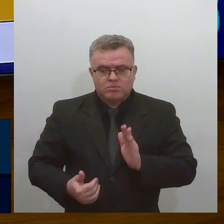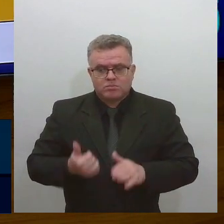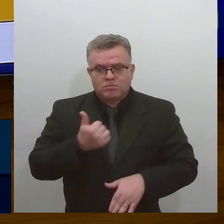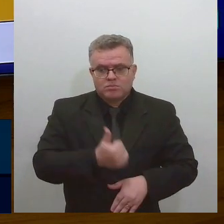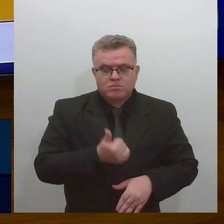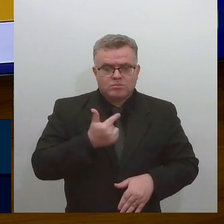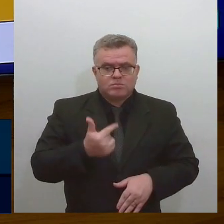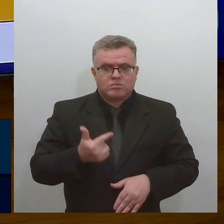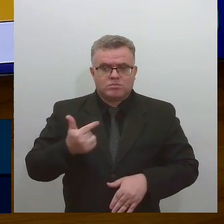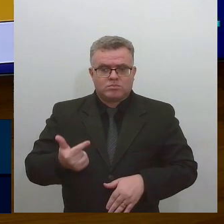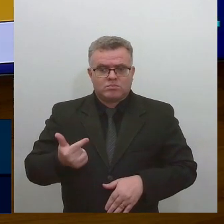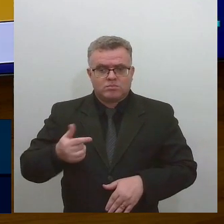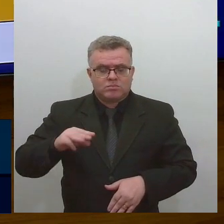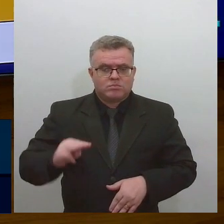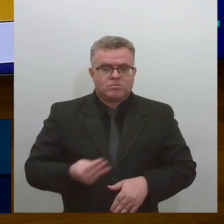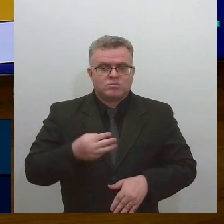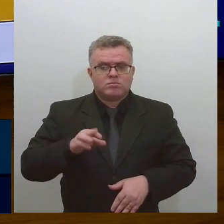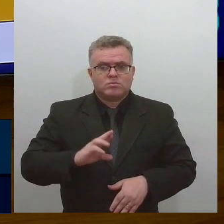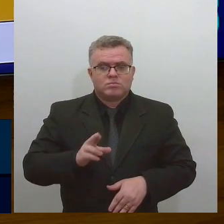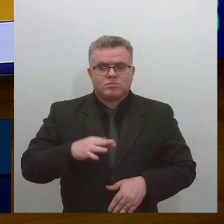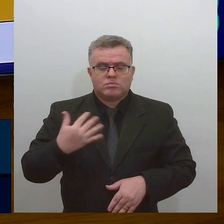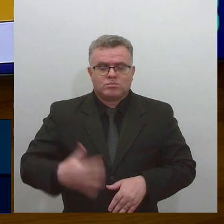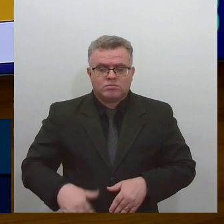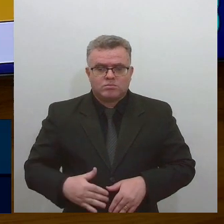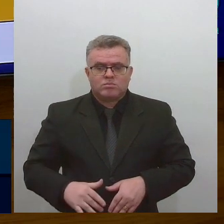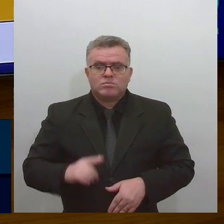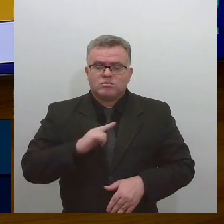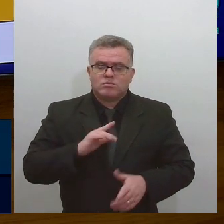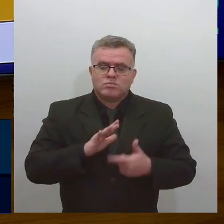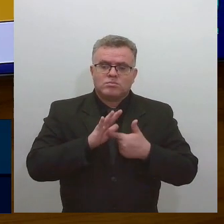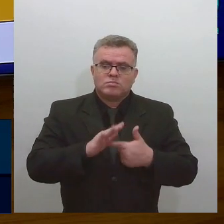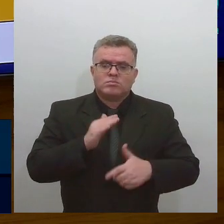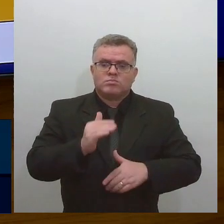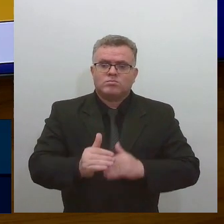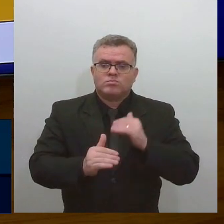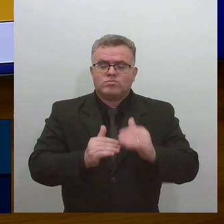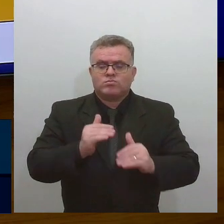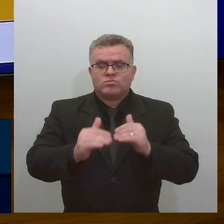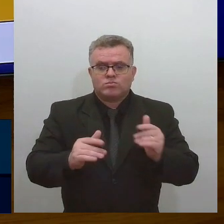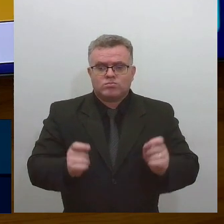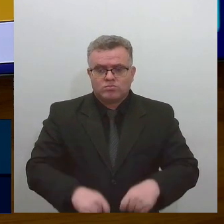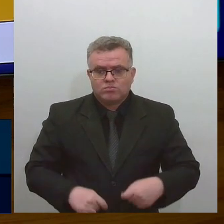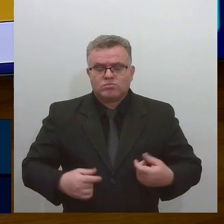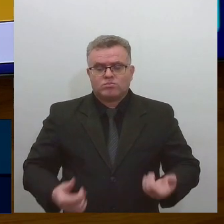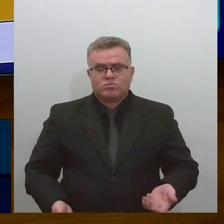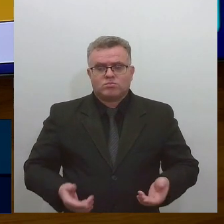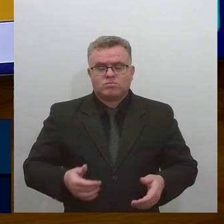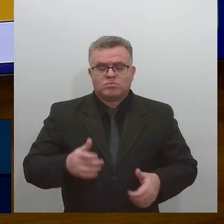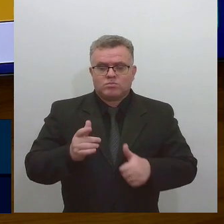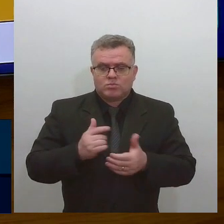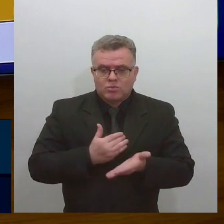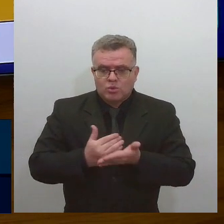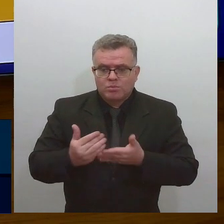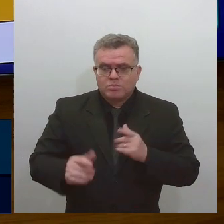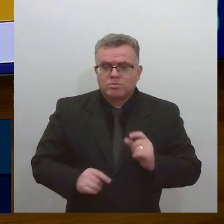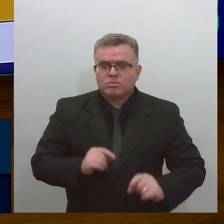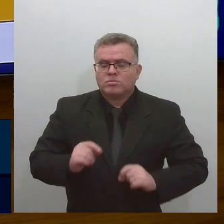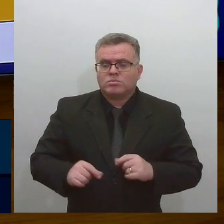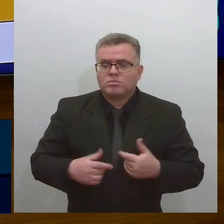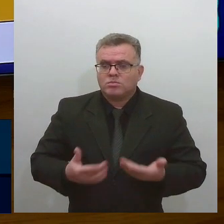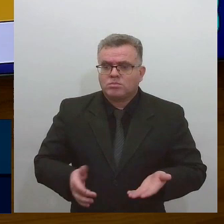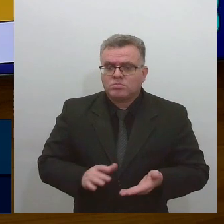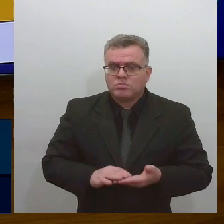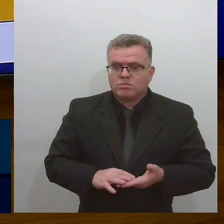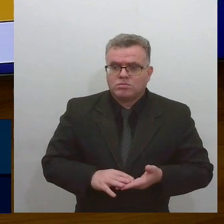fases e diversas etapas uma das etapas é e ele vai ser entregue inclusive por etapas ao